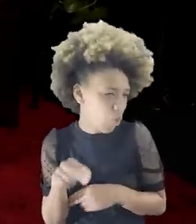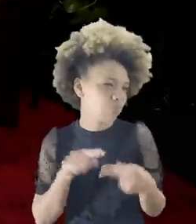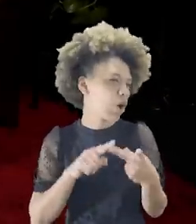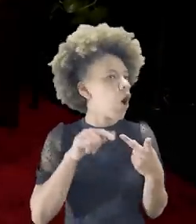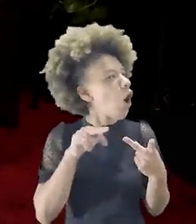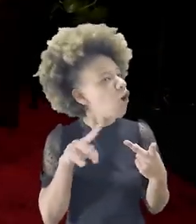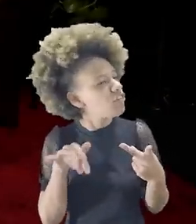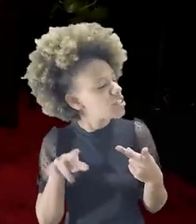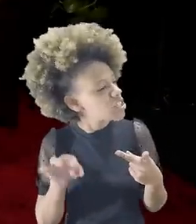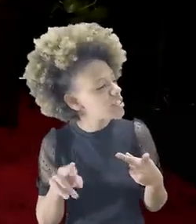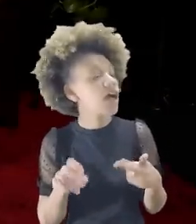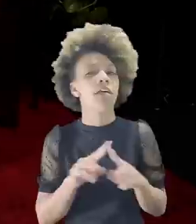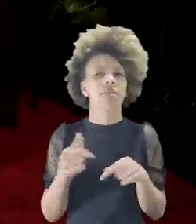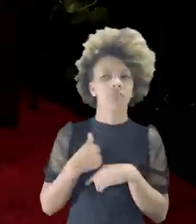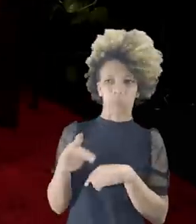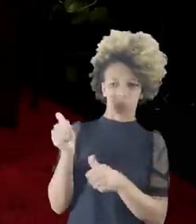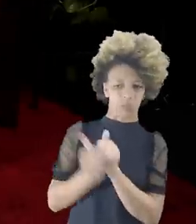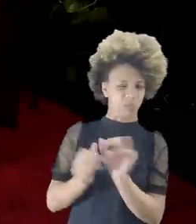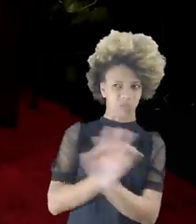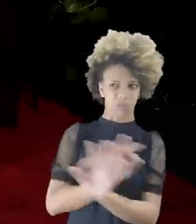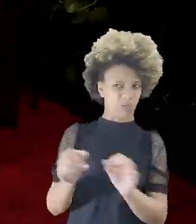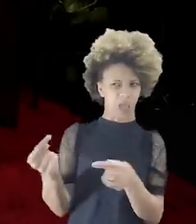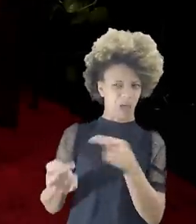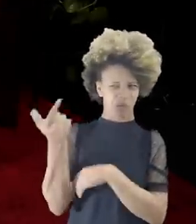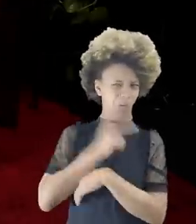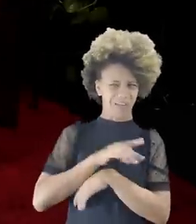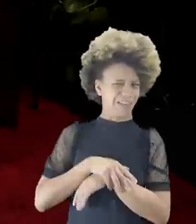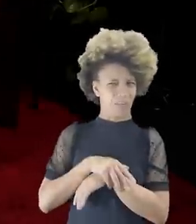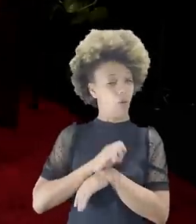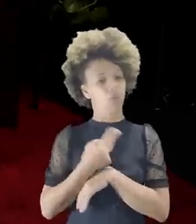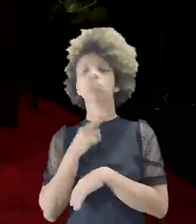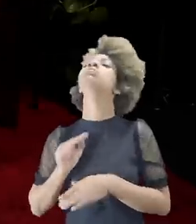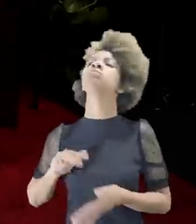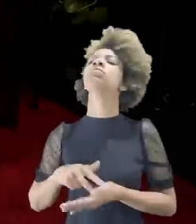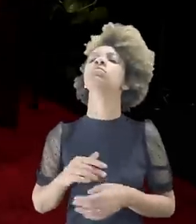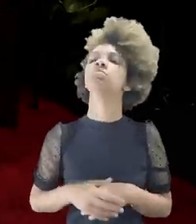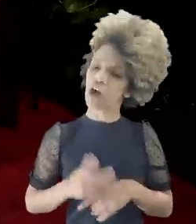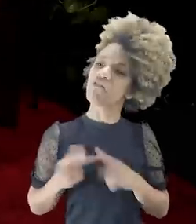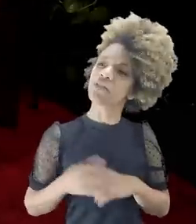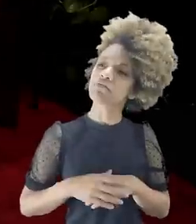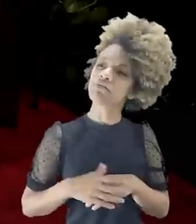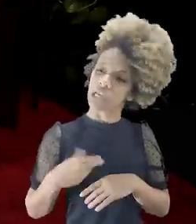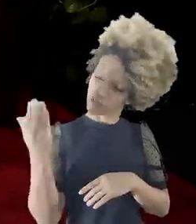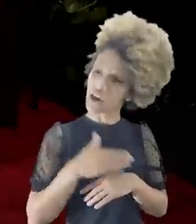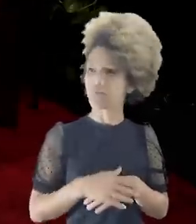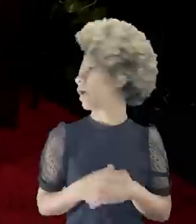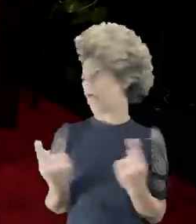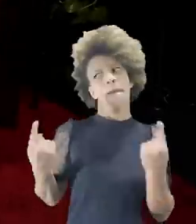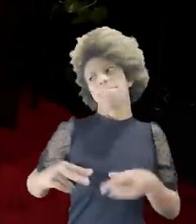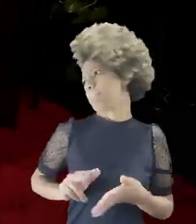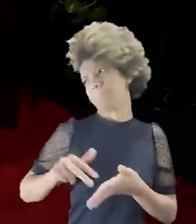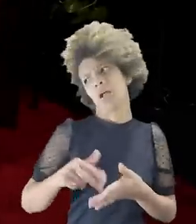já é um lugar onde você fala tá isso aqui é super atleta eu não consigo competir ou ou assim ou você entra falando eu vou ganhar esse filha da vou competir Claro